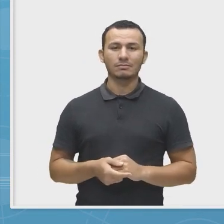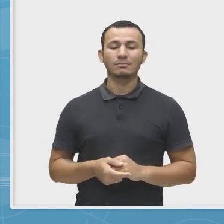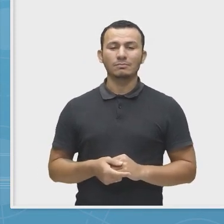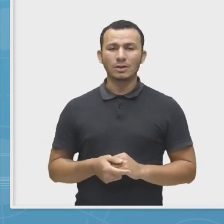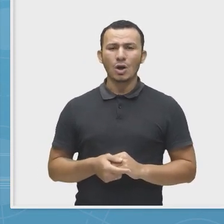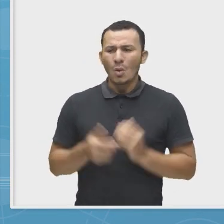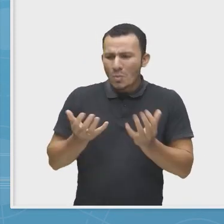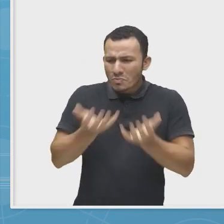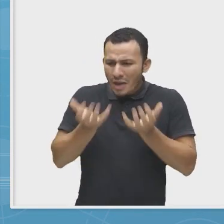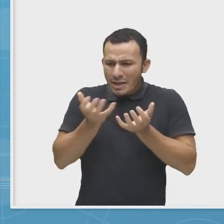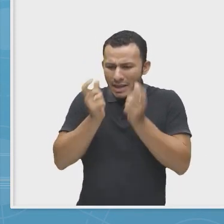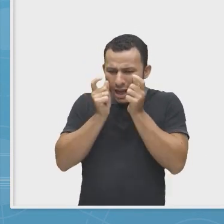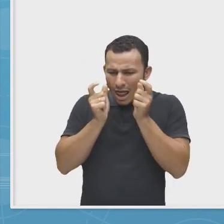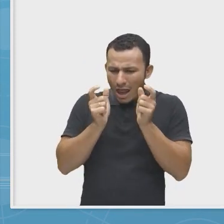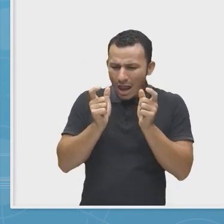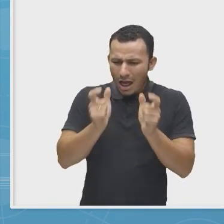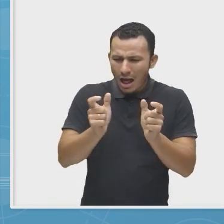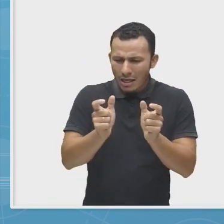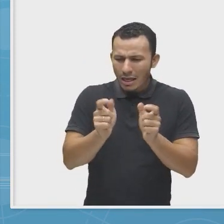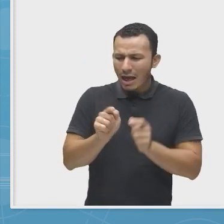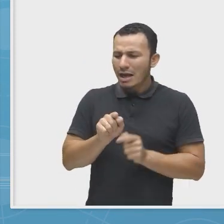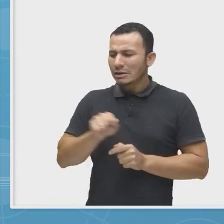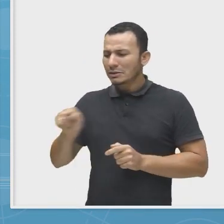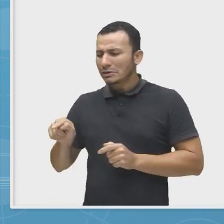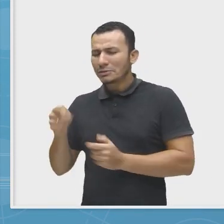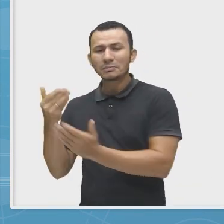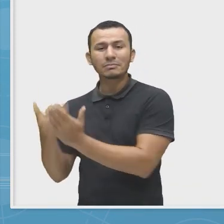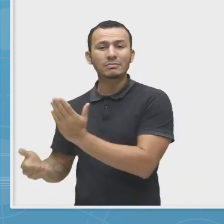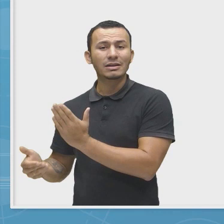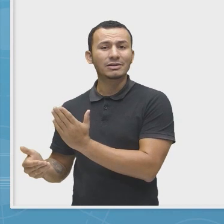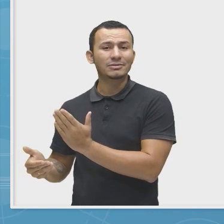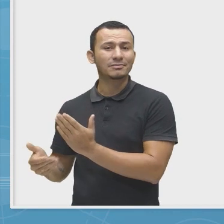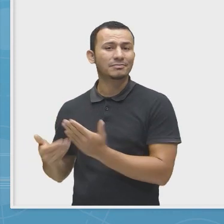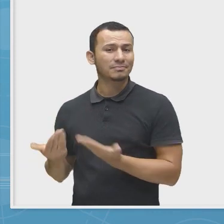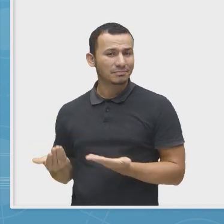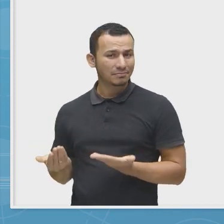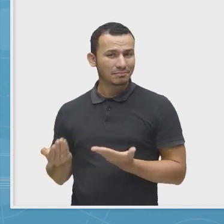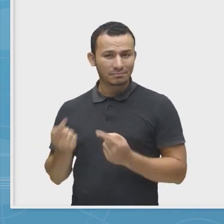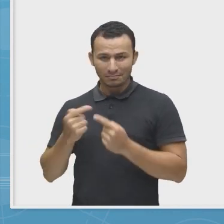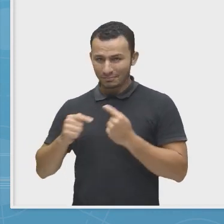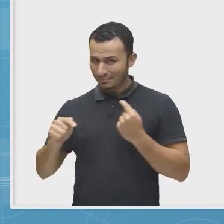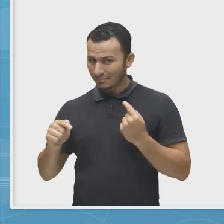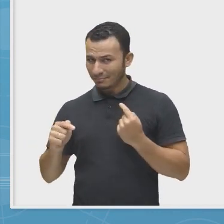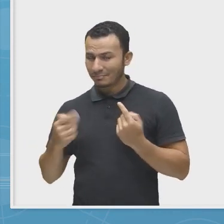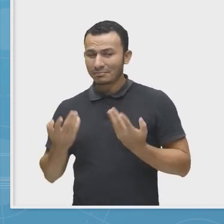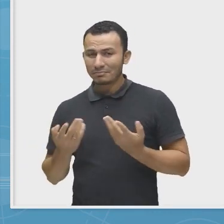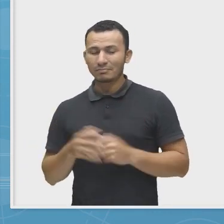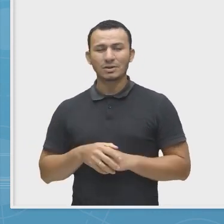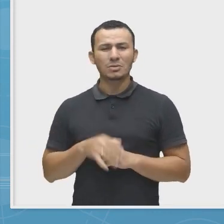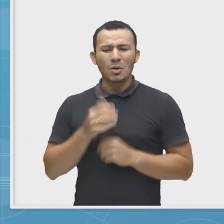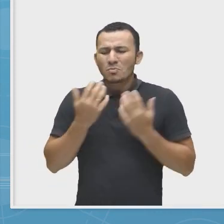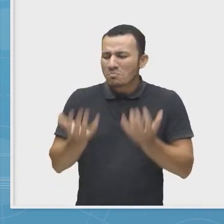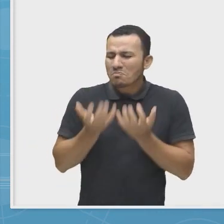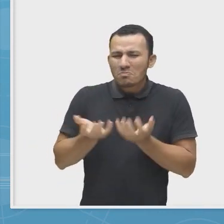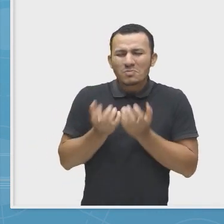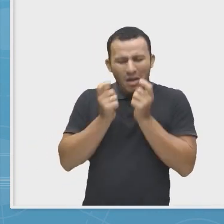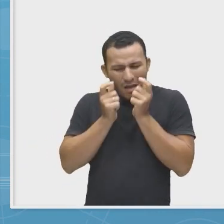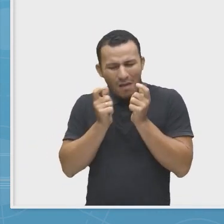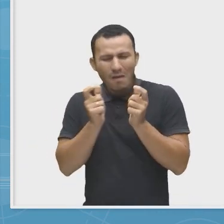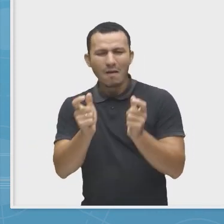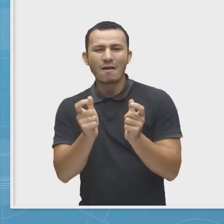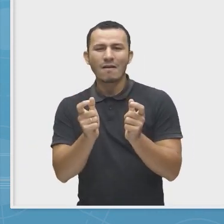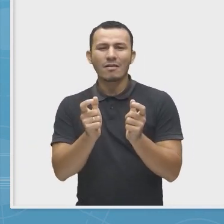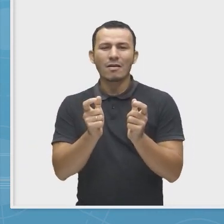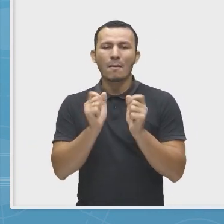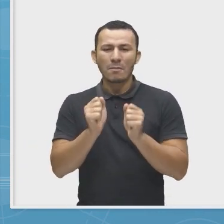perde. Será que é essa a questão? Será que é essa a alternativa? Será que quando a gente quer tudo, será que também a gente não pode se